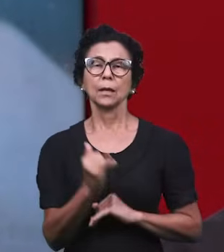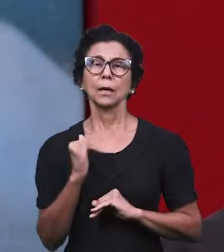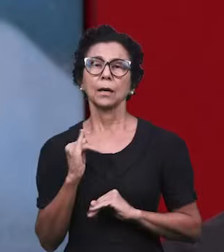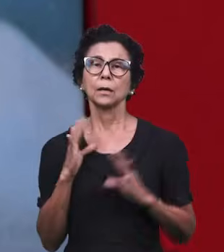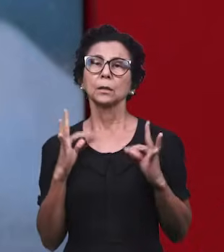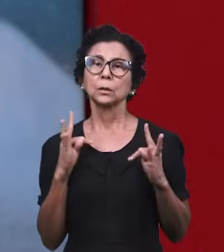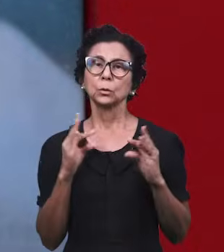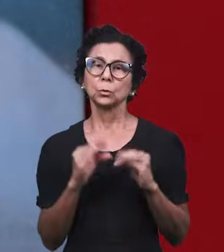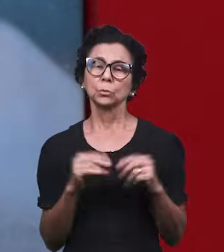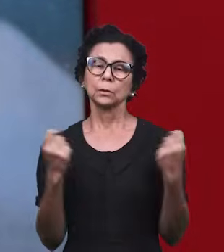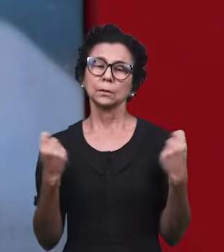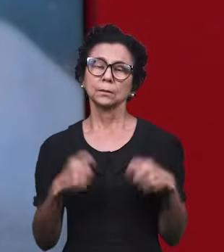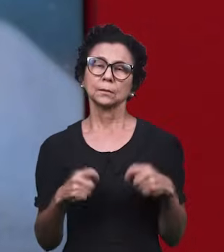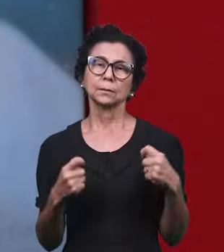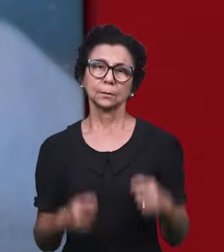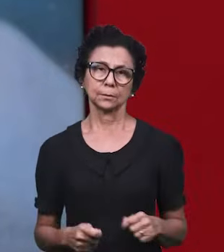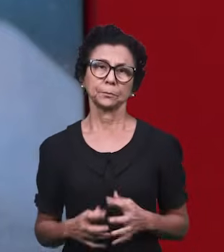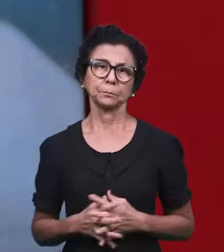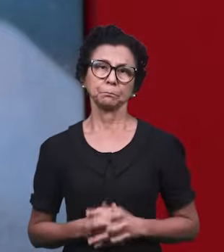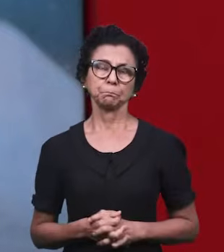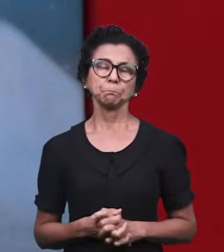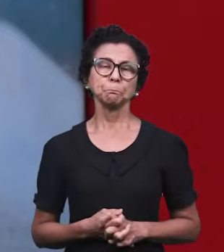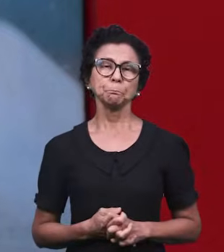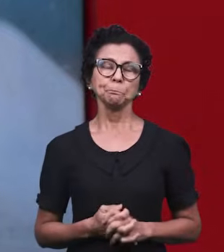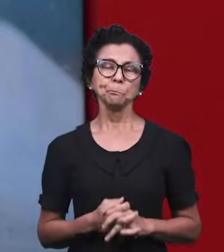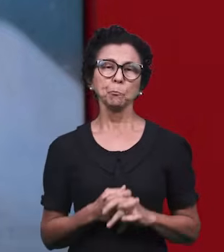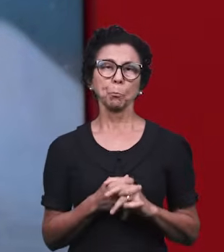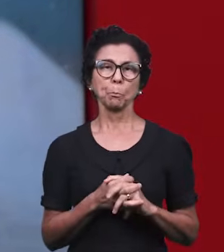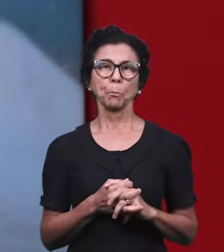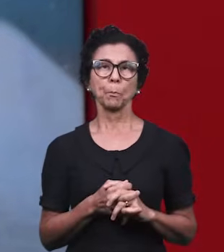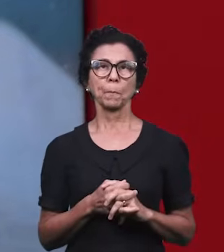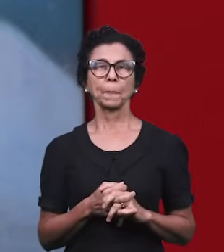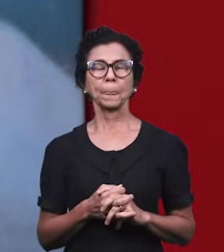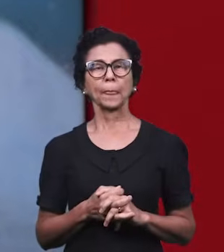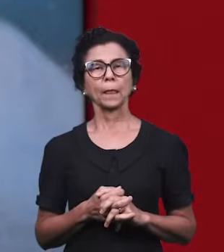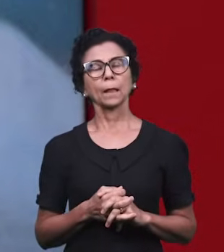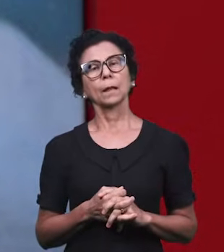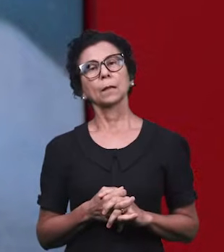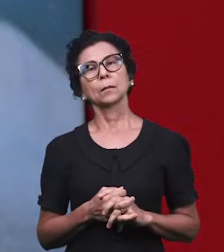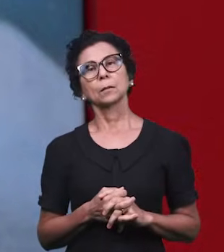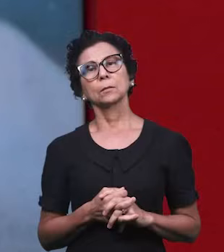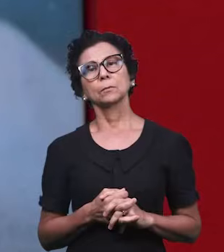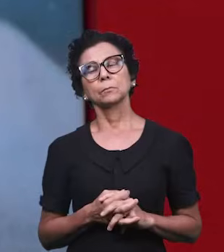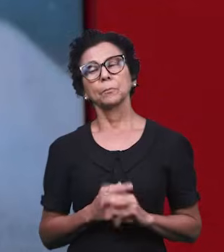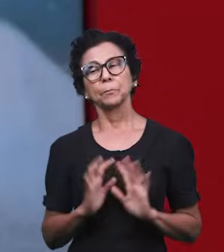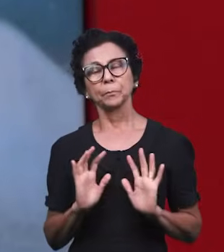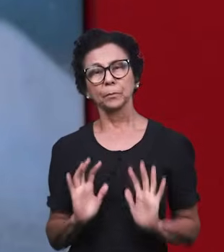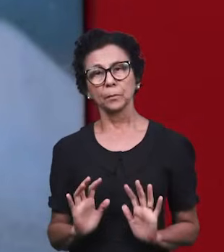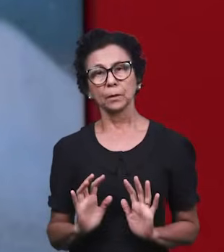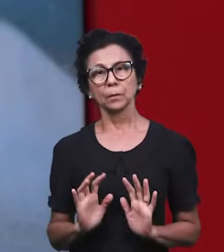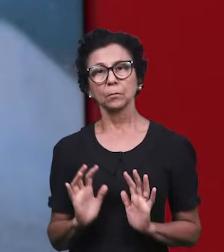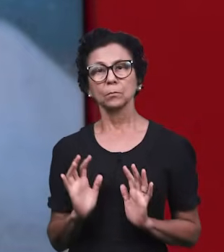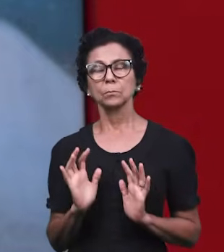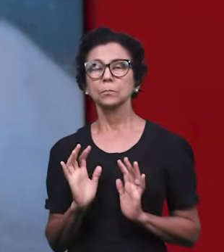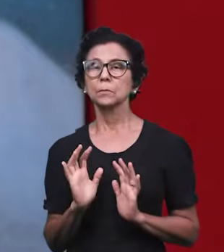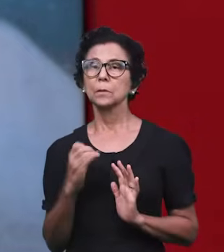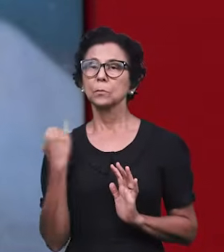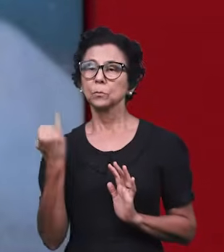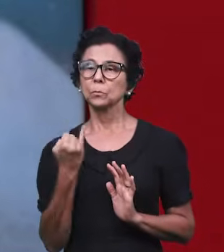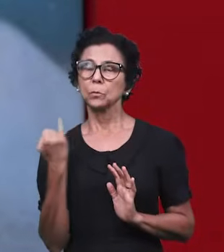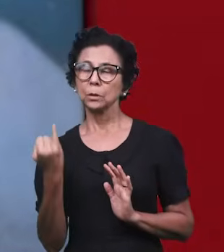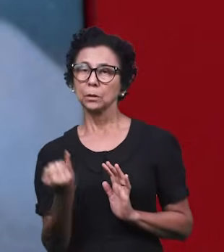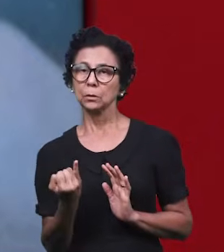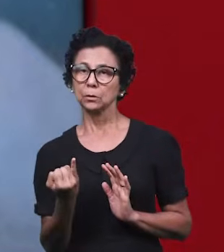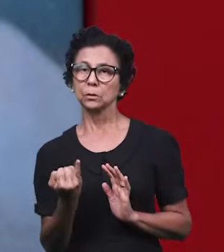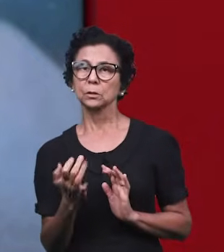anunciará o que há de vir. Então esse verso aqui, essas colocações do Senhor Jesus, para nós são muito importantes. Por